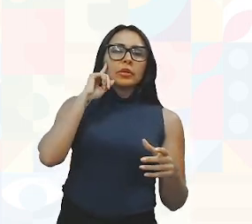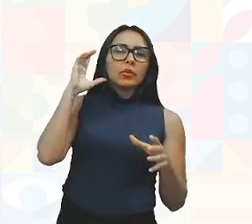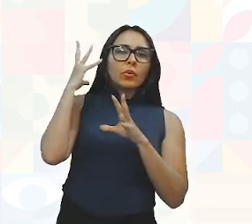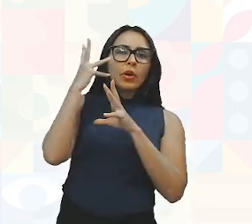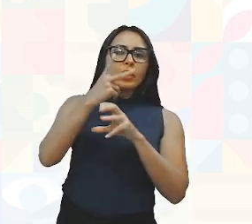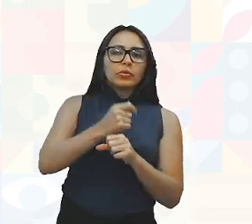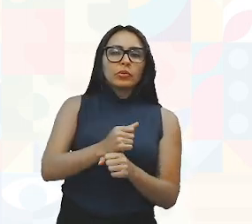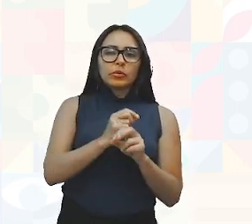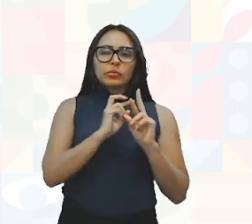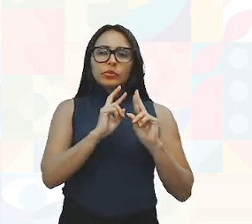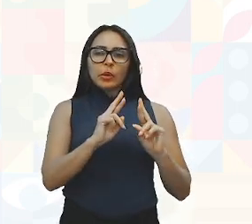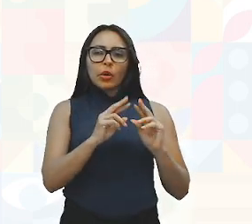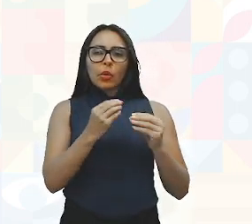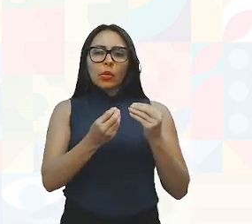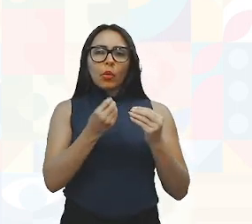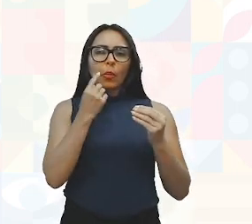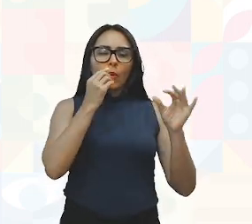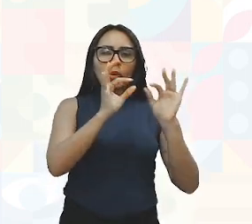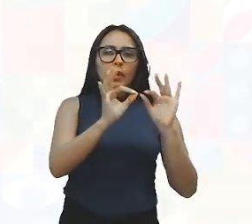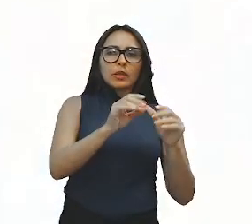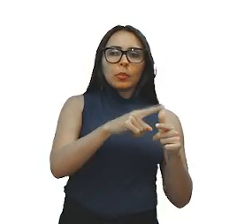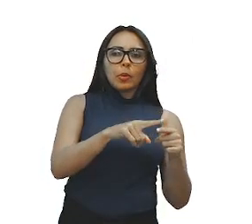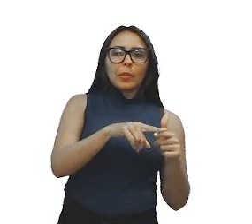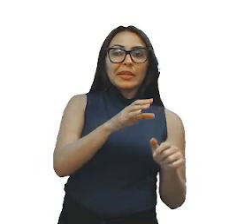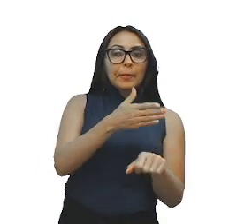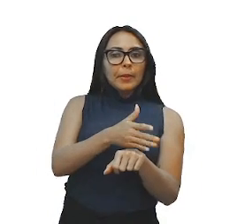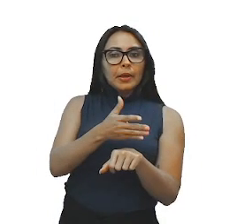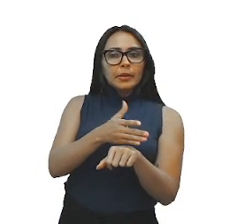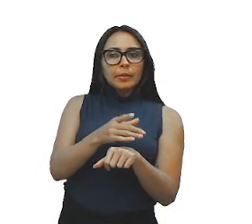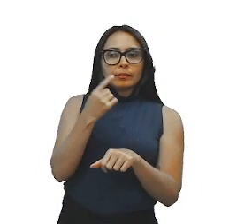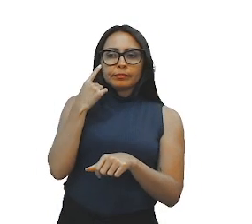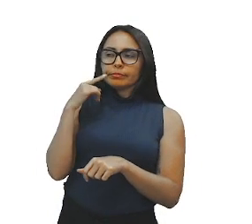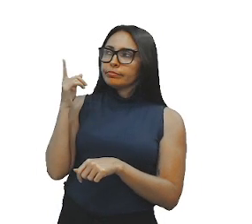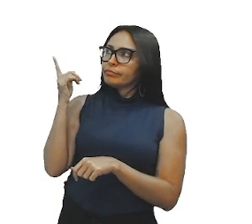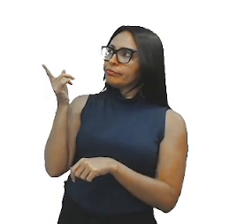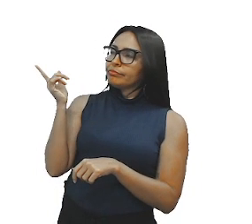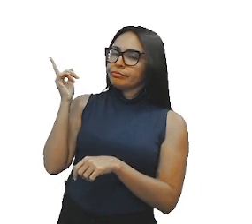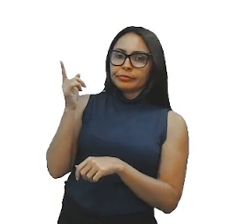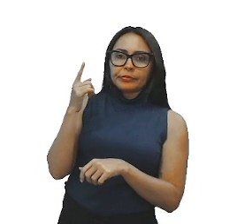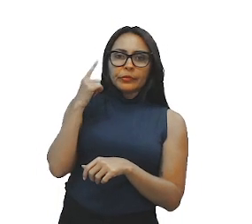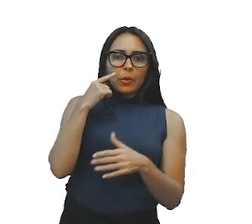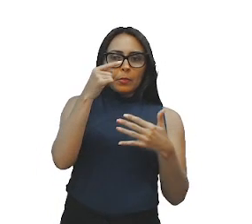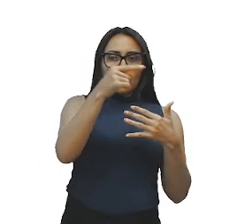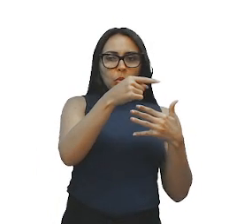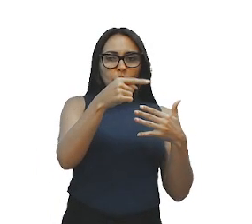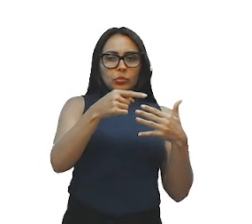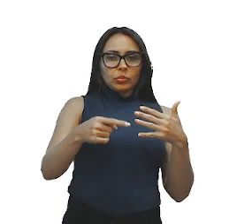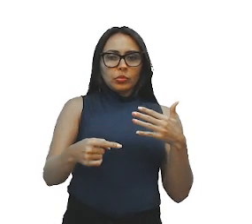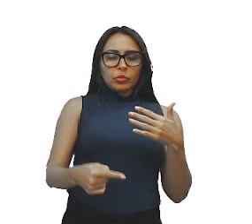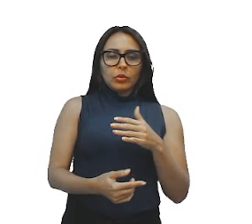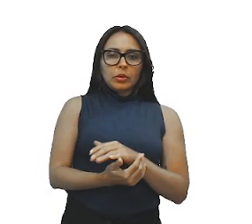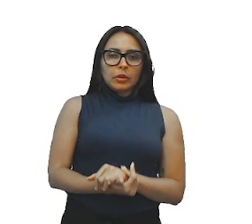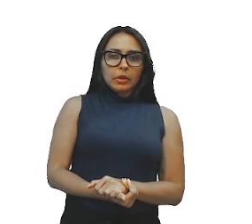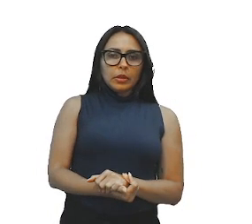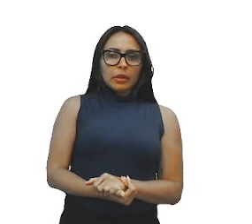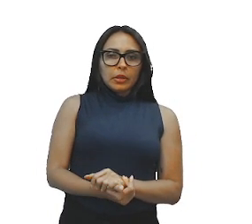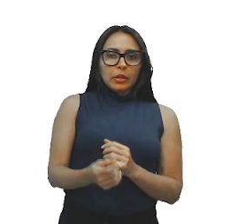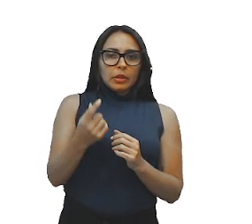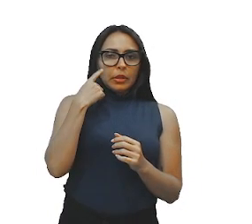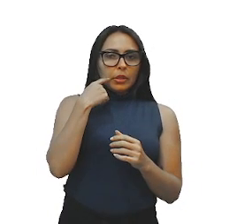um problema na prática? Pontos para formular um problema. Definir o